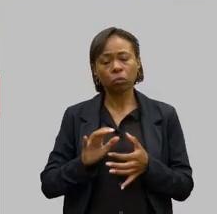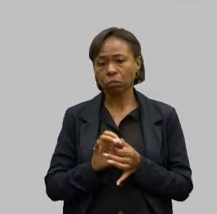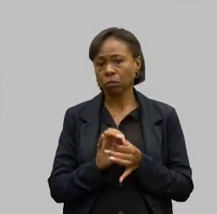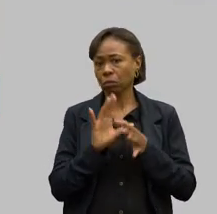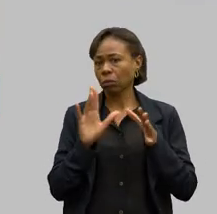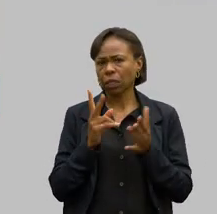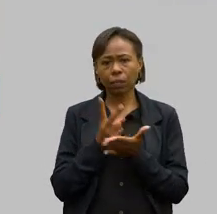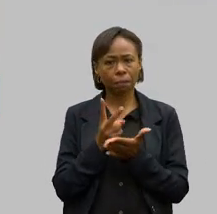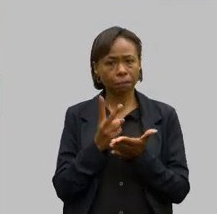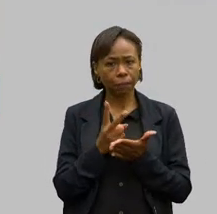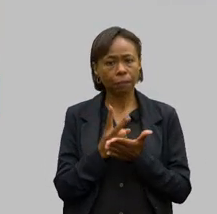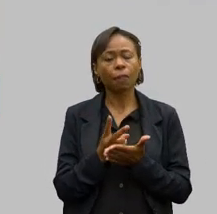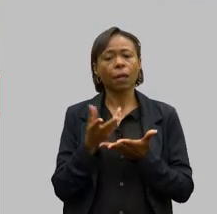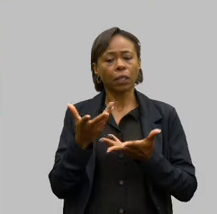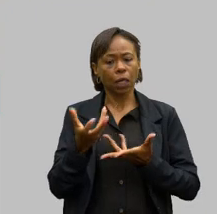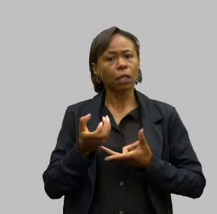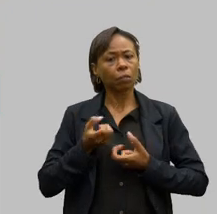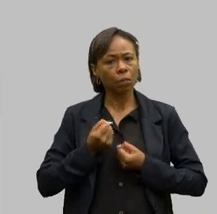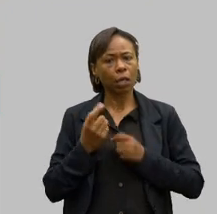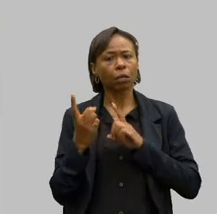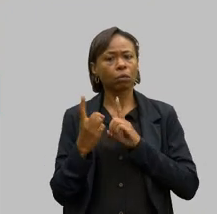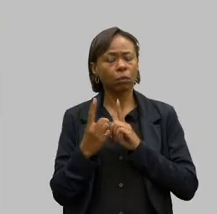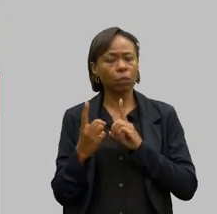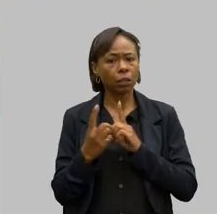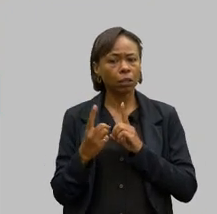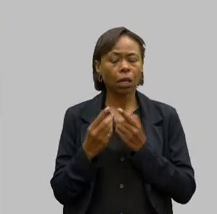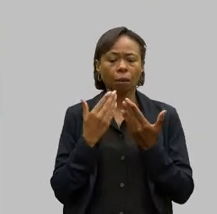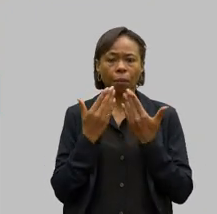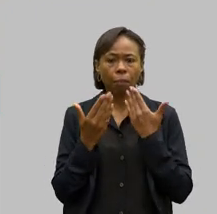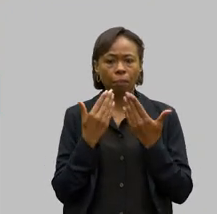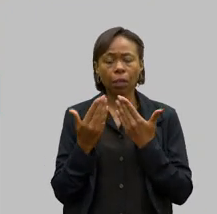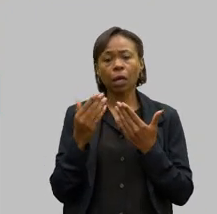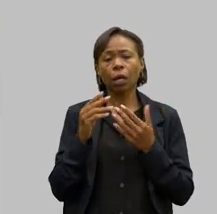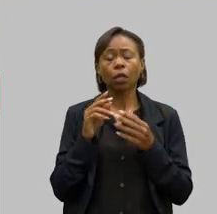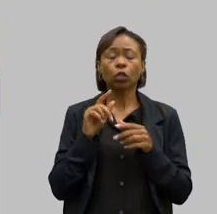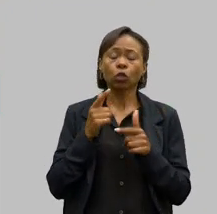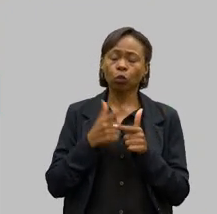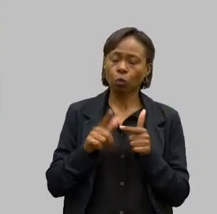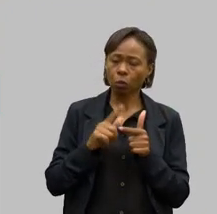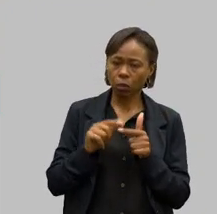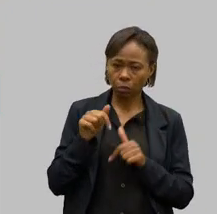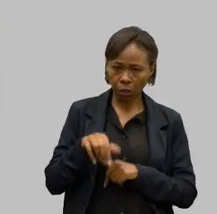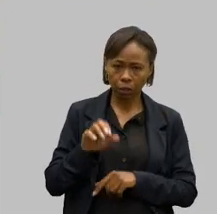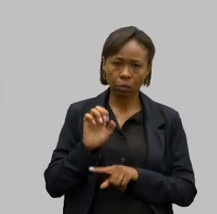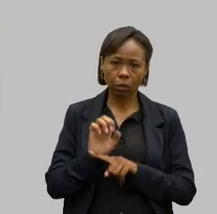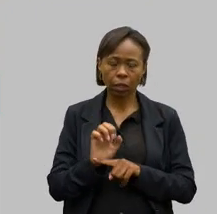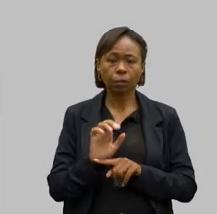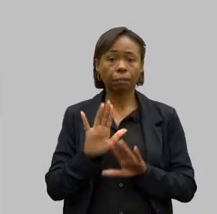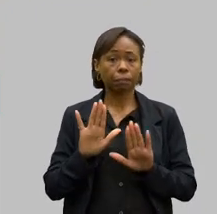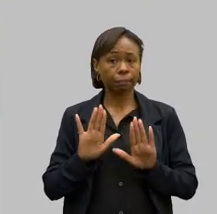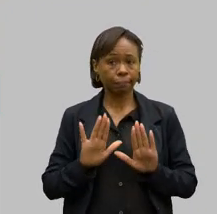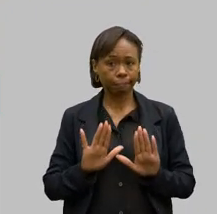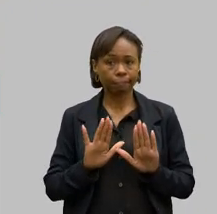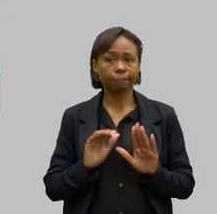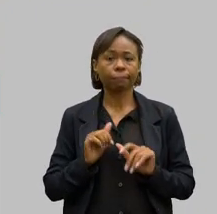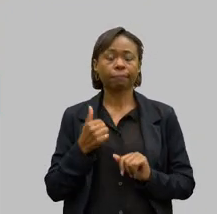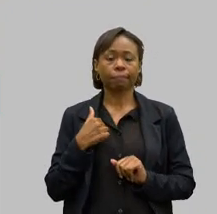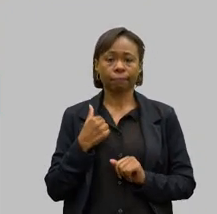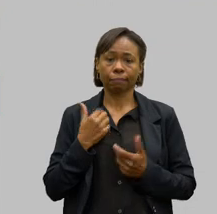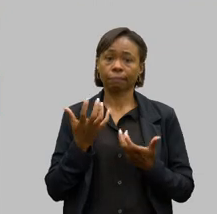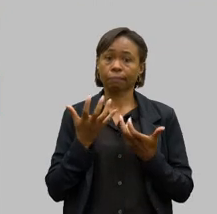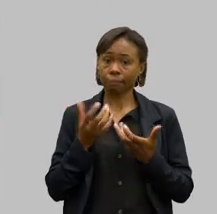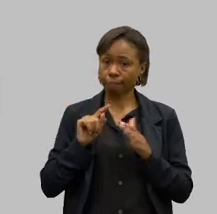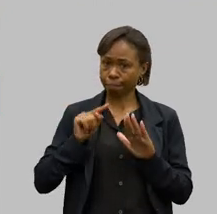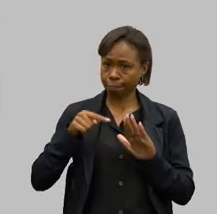sempre tem de receber, de dialogar e de tratar dos problemas do nosso Estado. Mas a questão que eu gostaria de